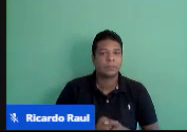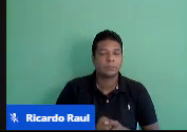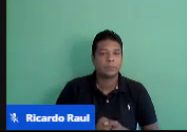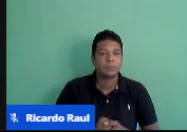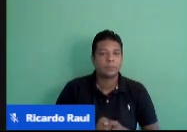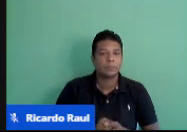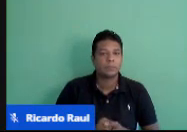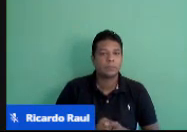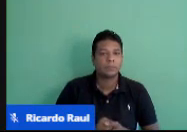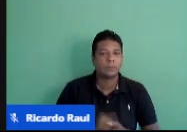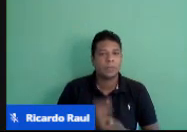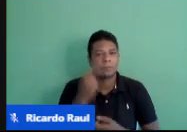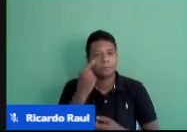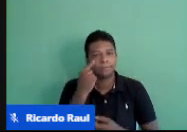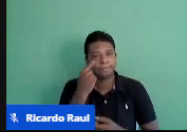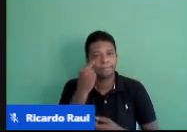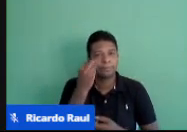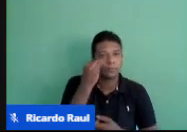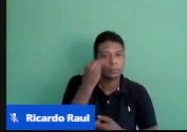análise.